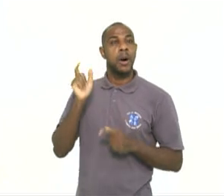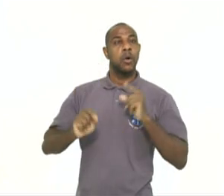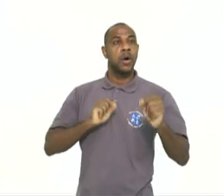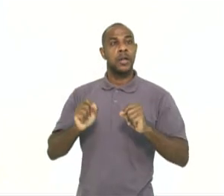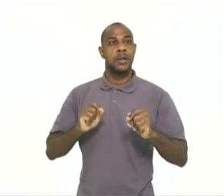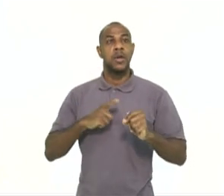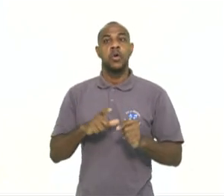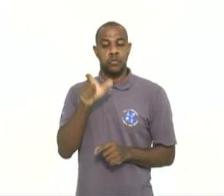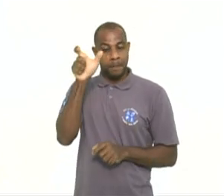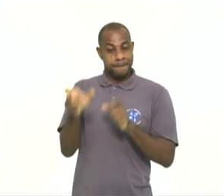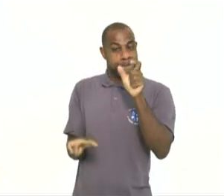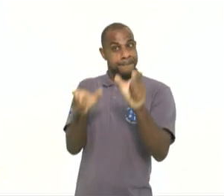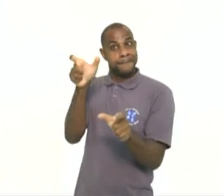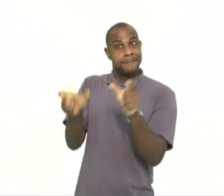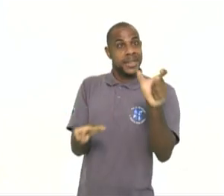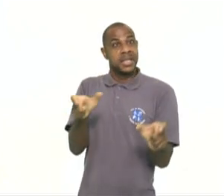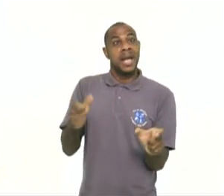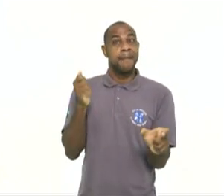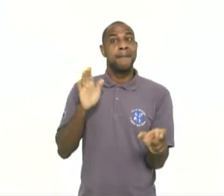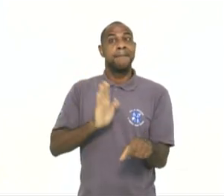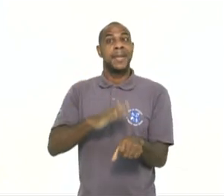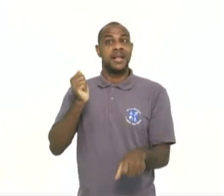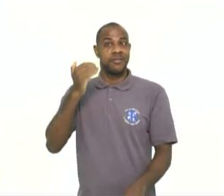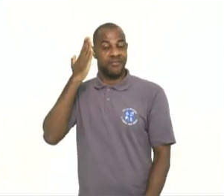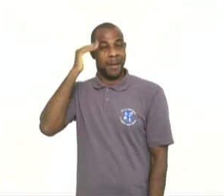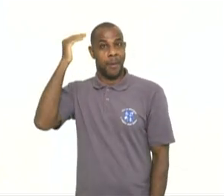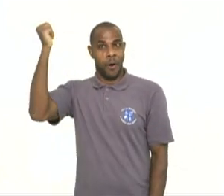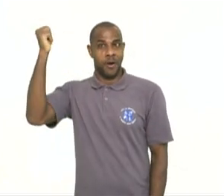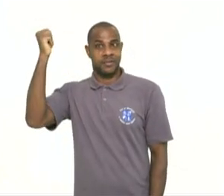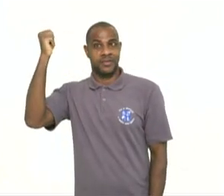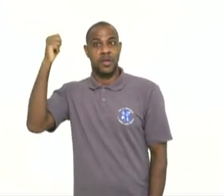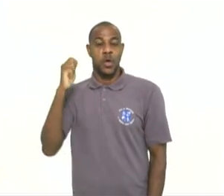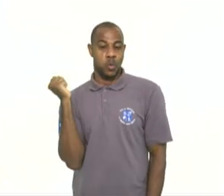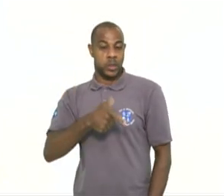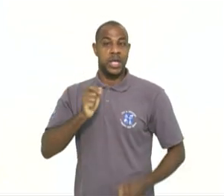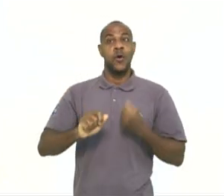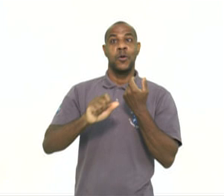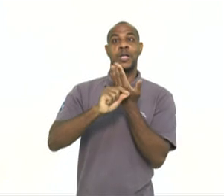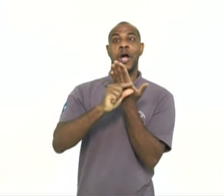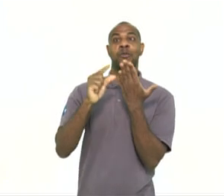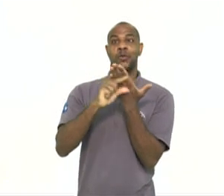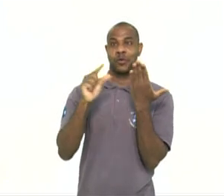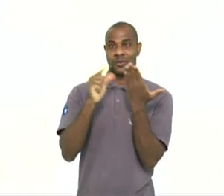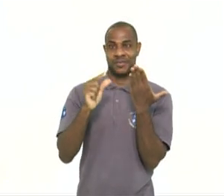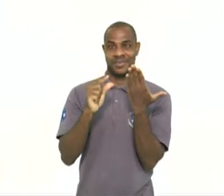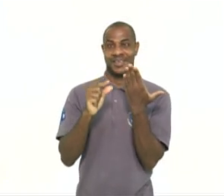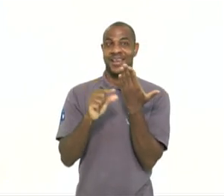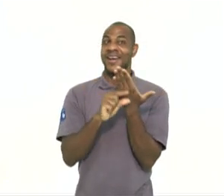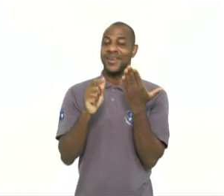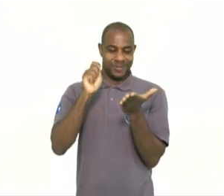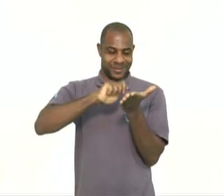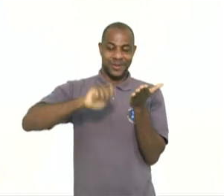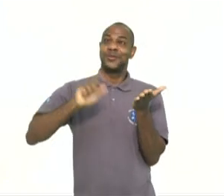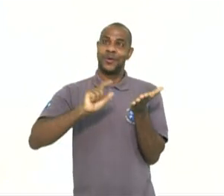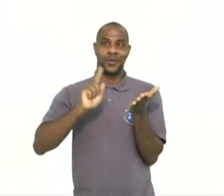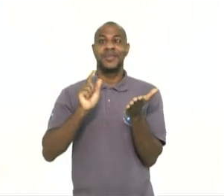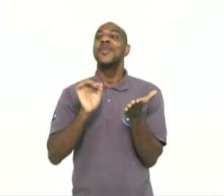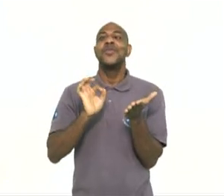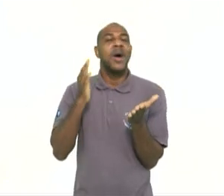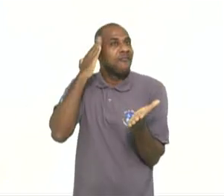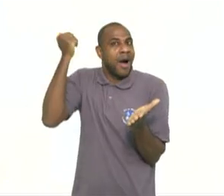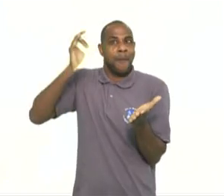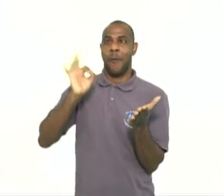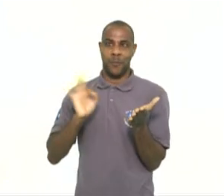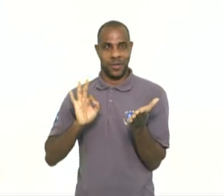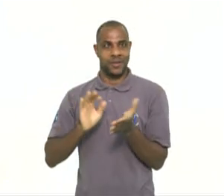os personagens são mais famosos que os autores até porque normalmente os autor e são uma empresa que o meu caso